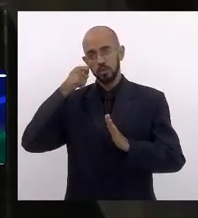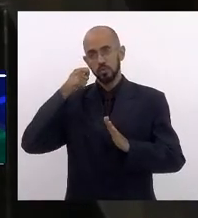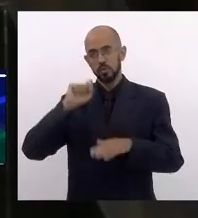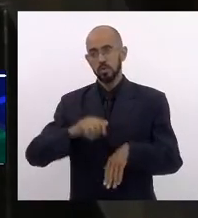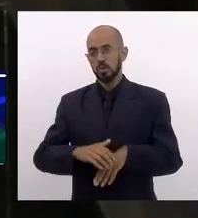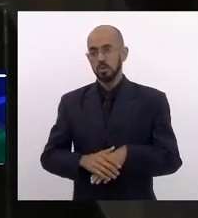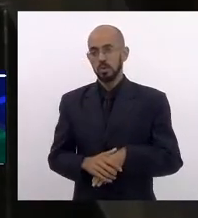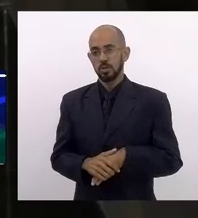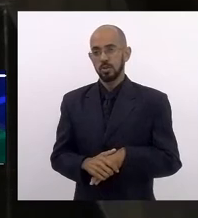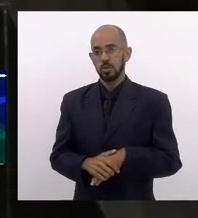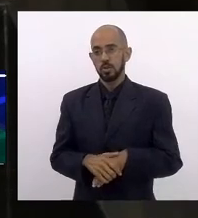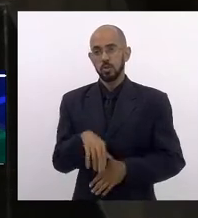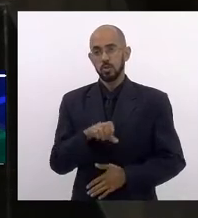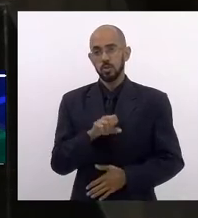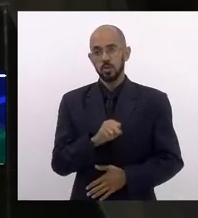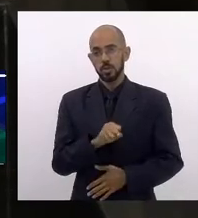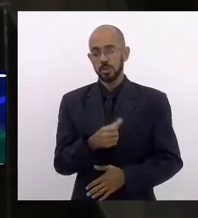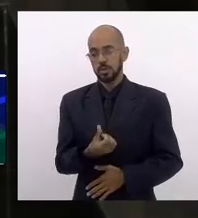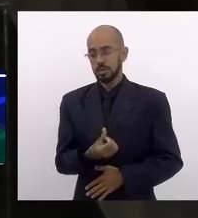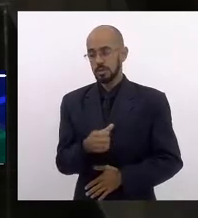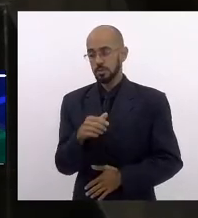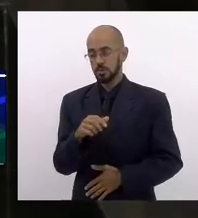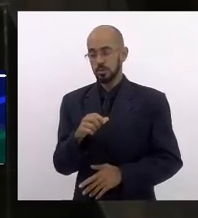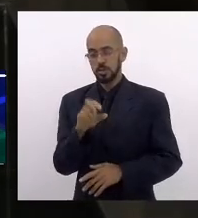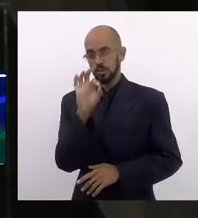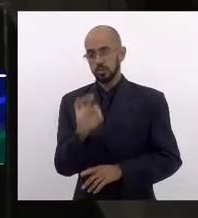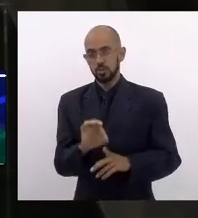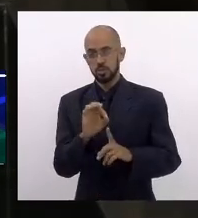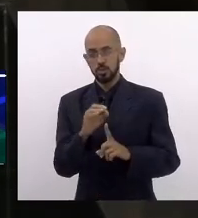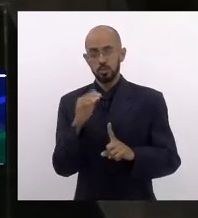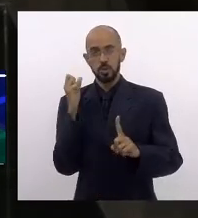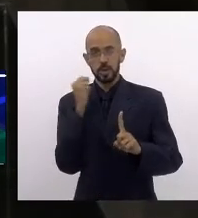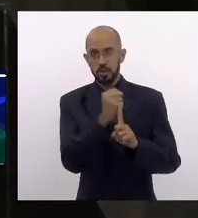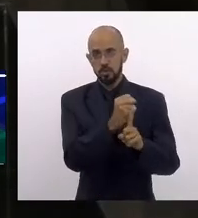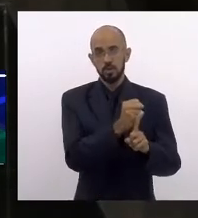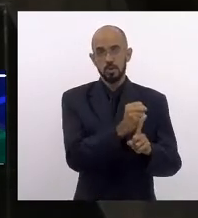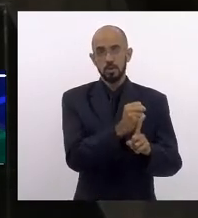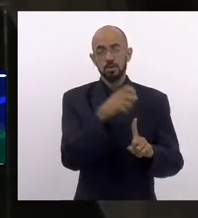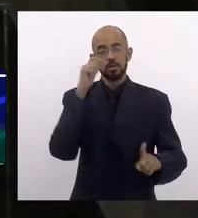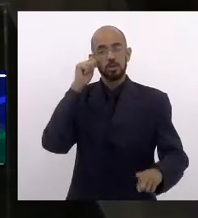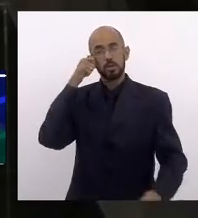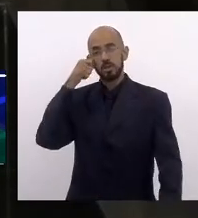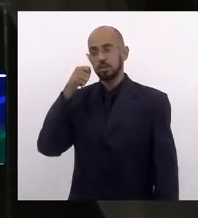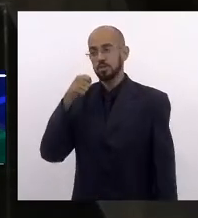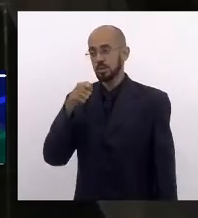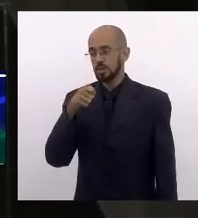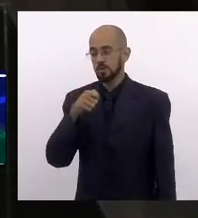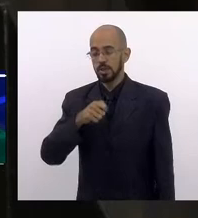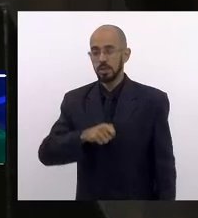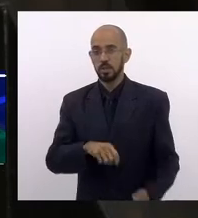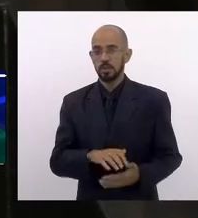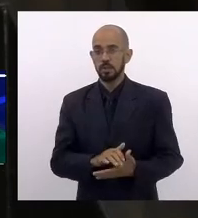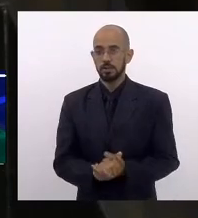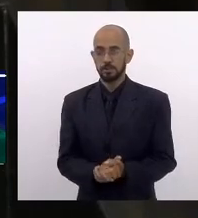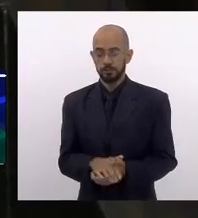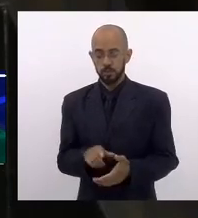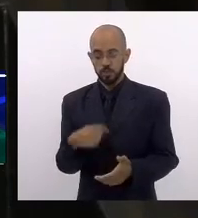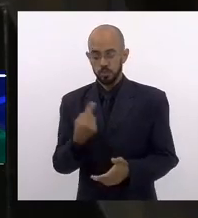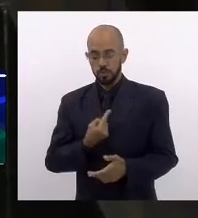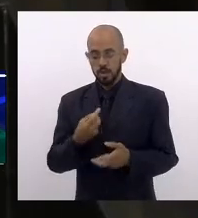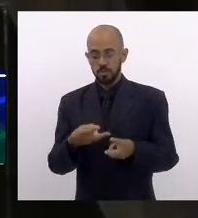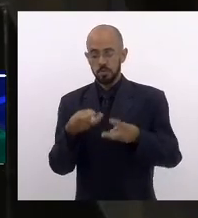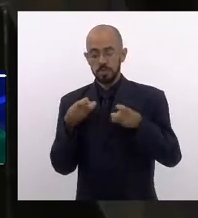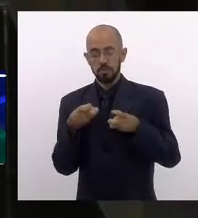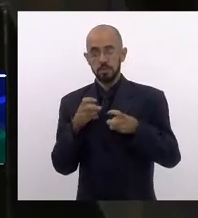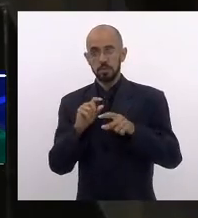deu, 86% dos que morreram nessas operações são negros e negras. Então, o que nós constatamos,